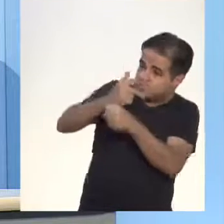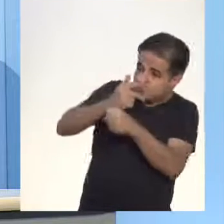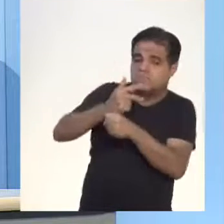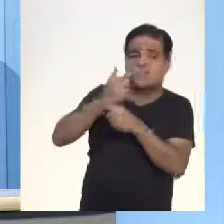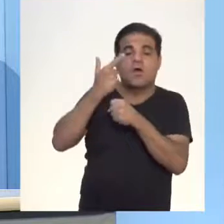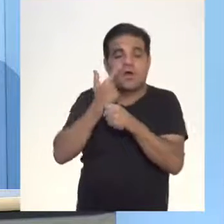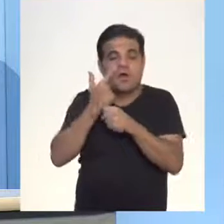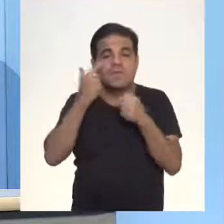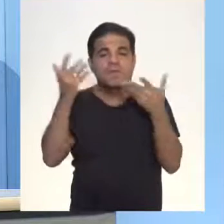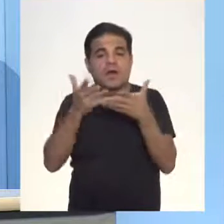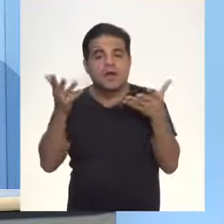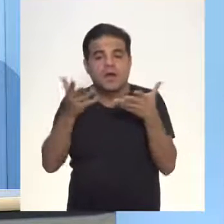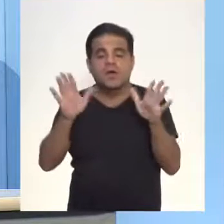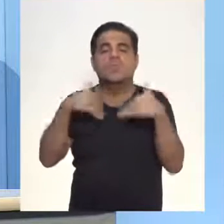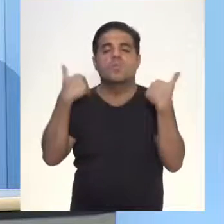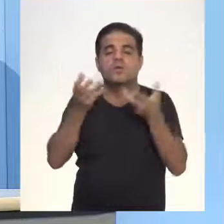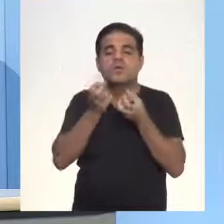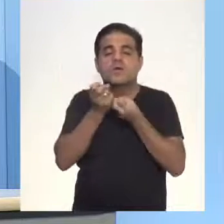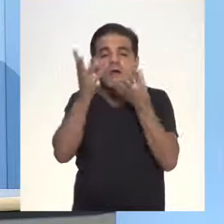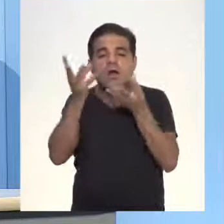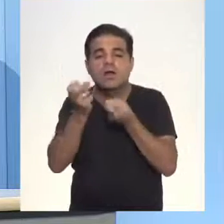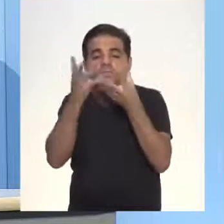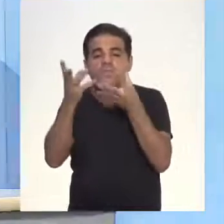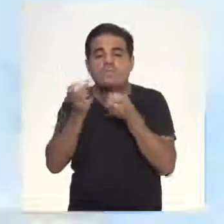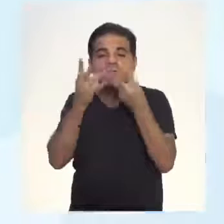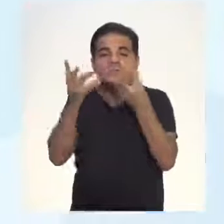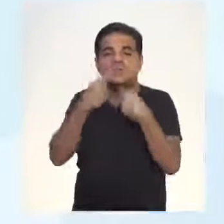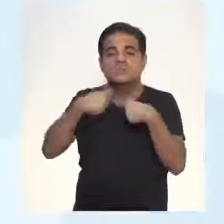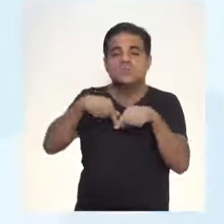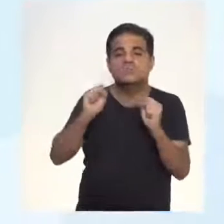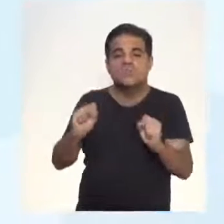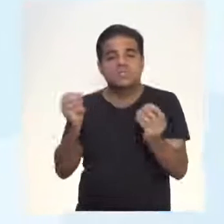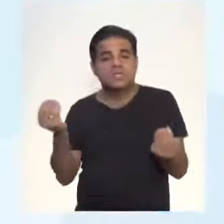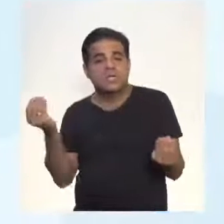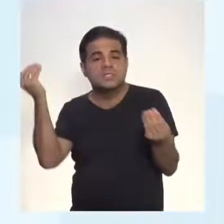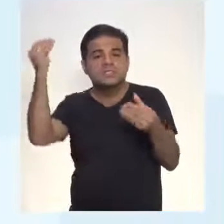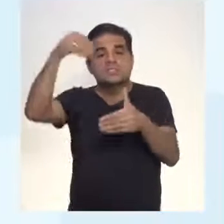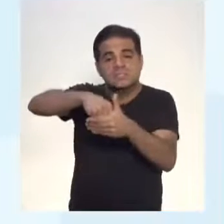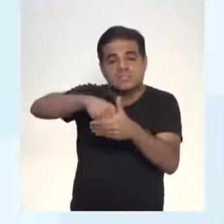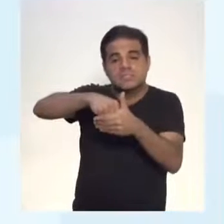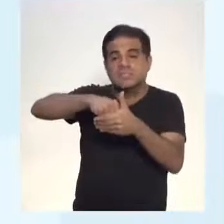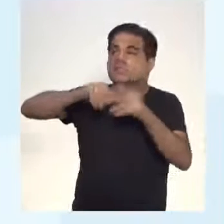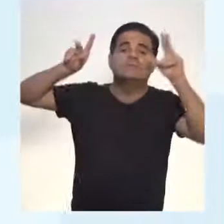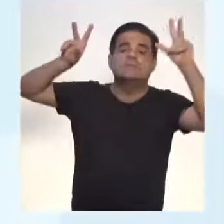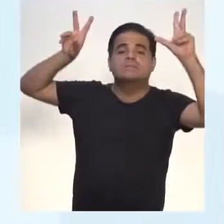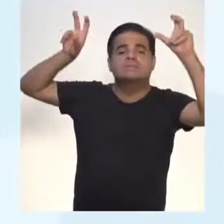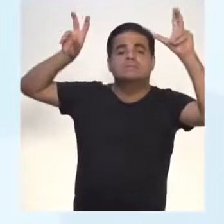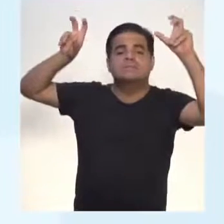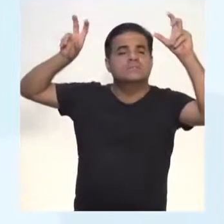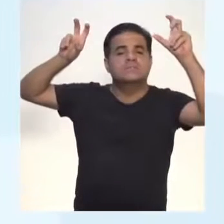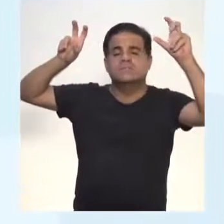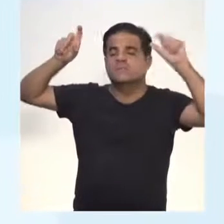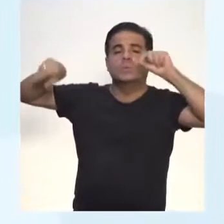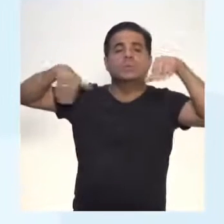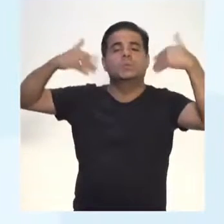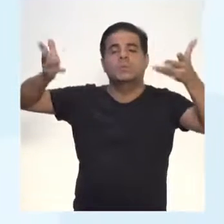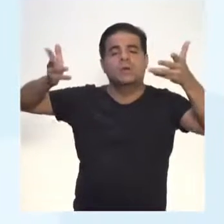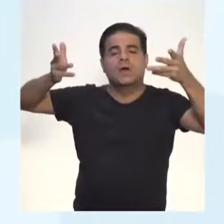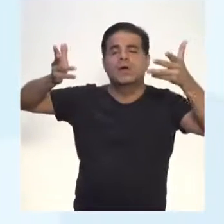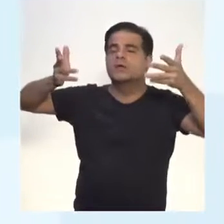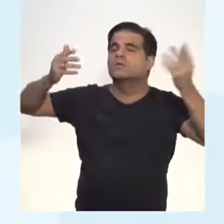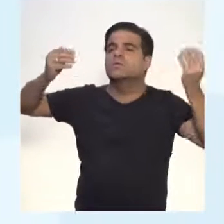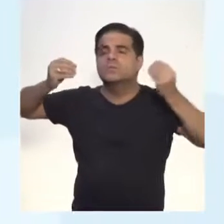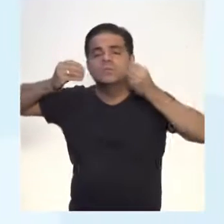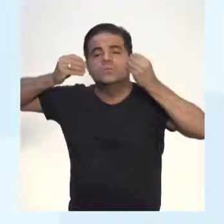assistir agora, quais são as informações que nós podemos inferir a respeito desse assunto ou a respeito desse vídeo? Quais